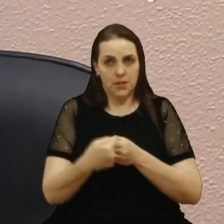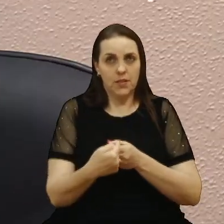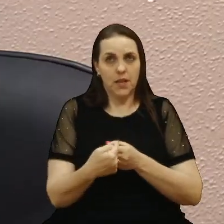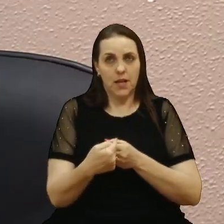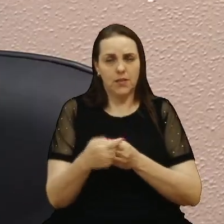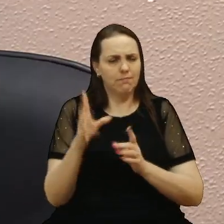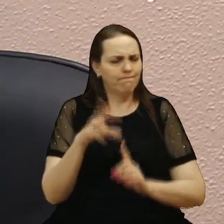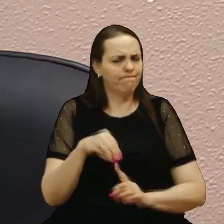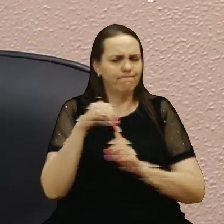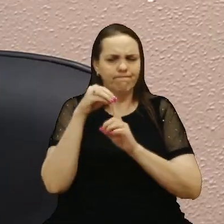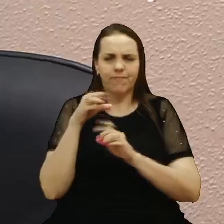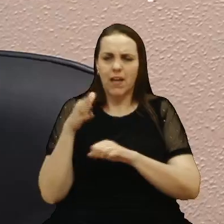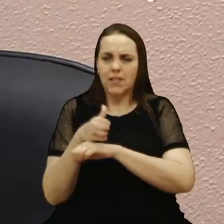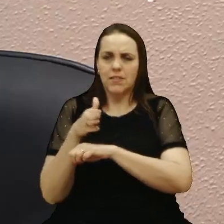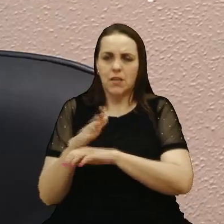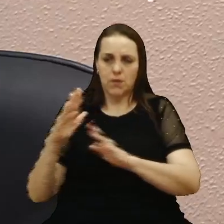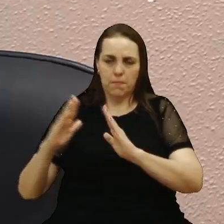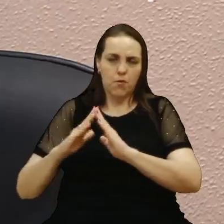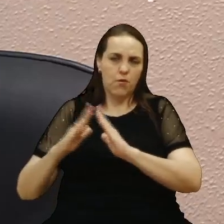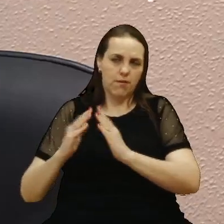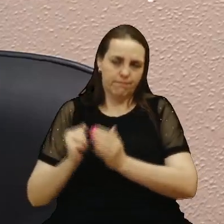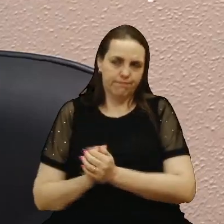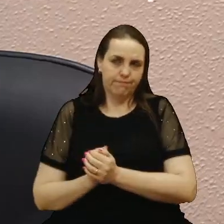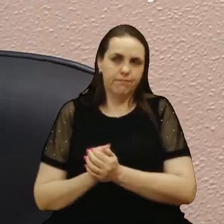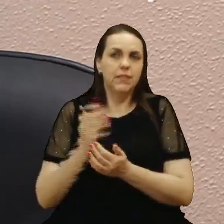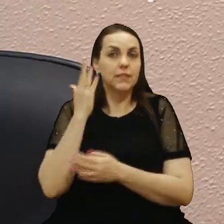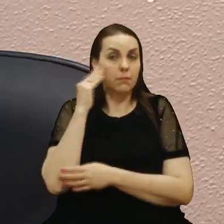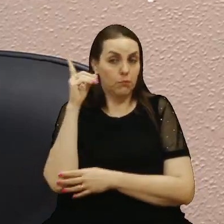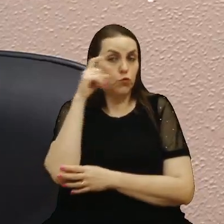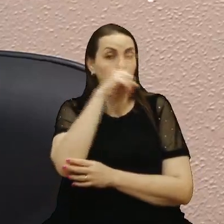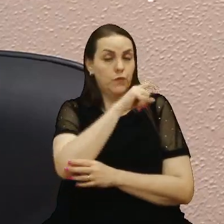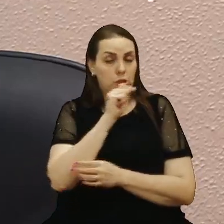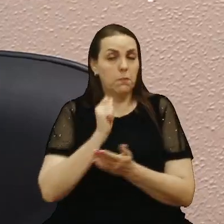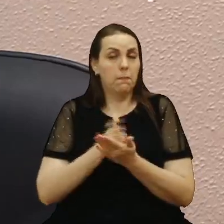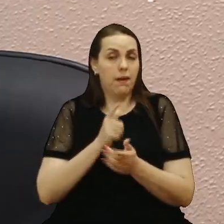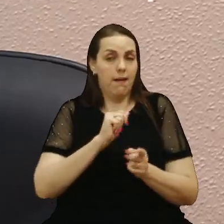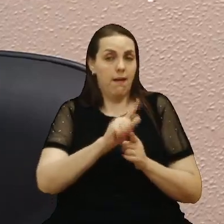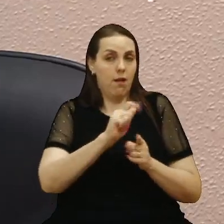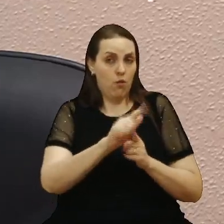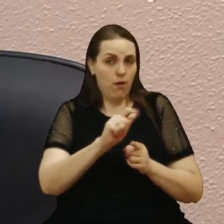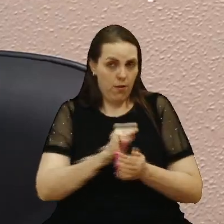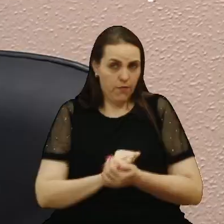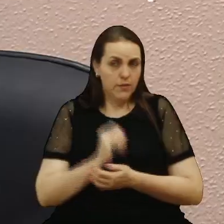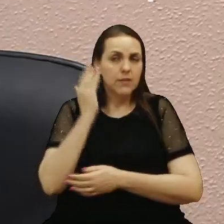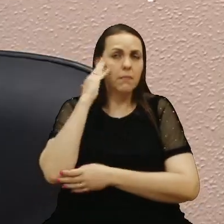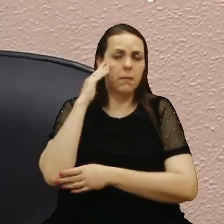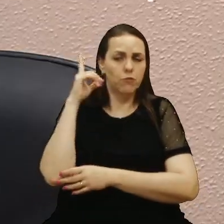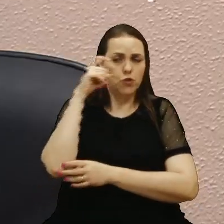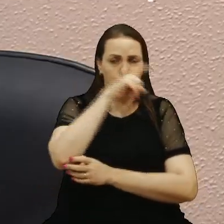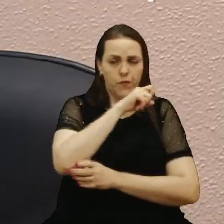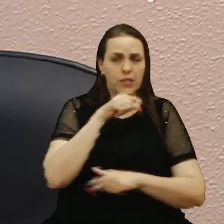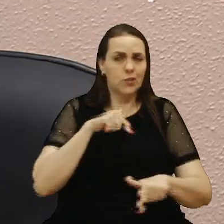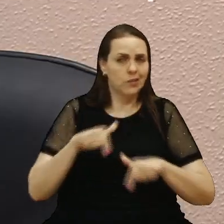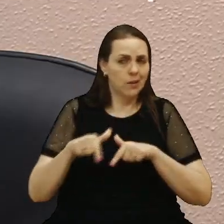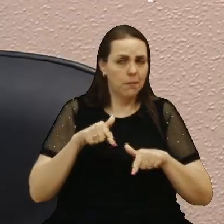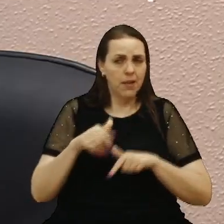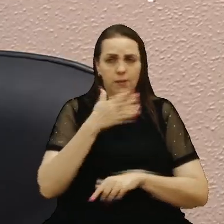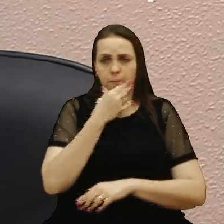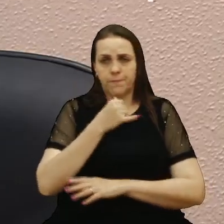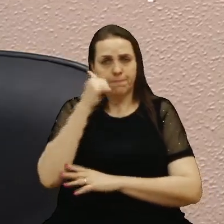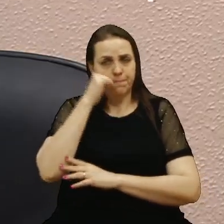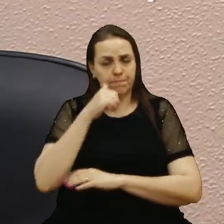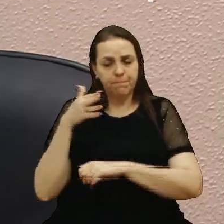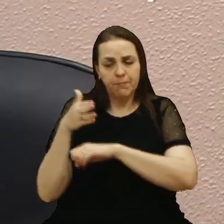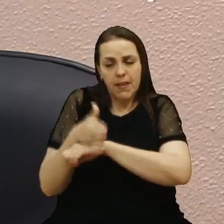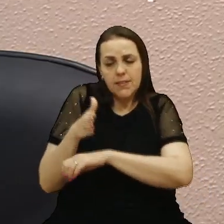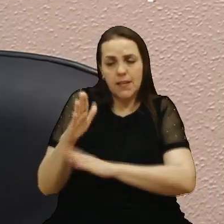Nós sabemos como é difícil na nossa cidade pagar um aluguel. Nós sabemos que é muito difícil para um trabalhador, uma trabalhadora ter acesso a uma